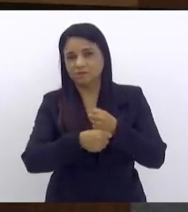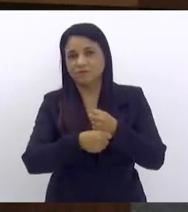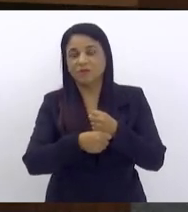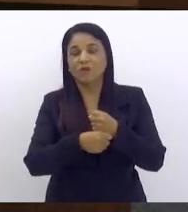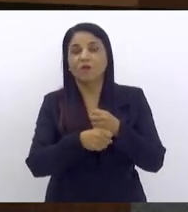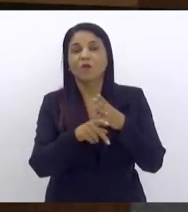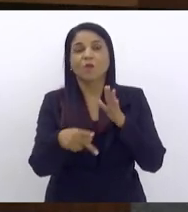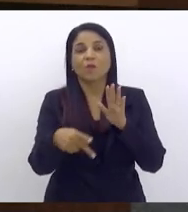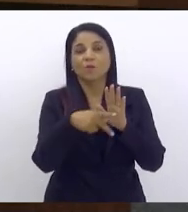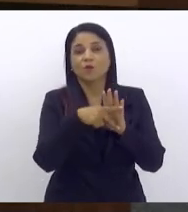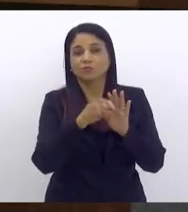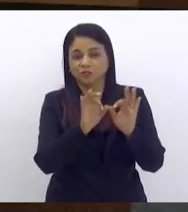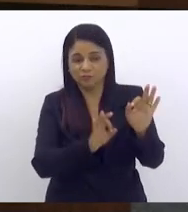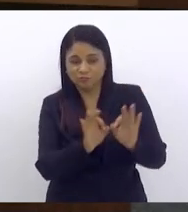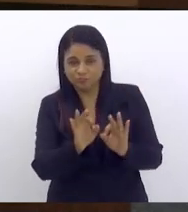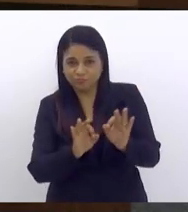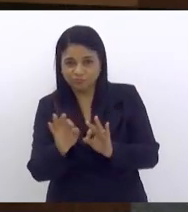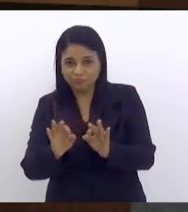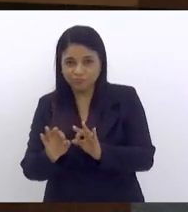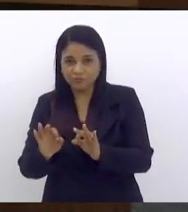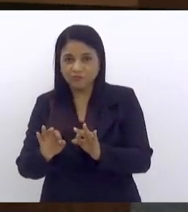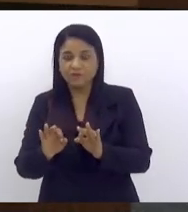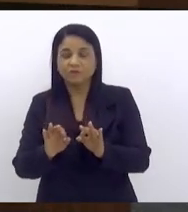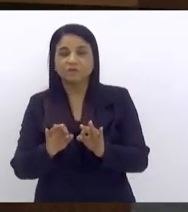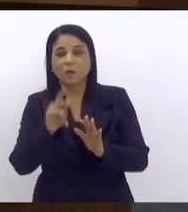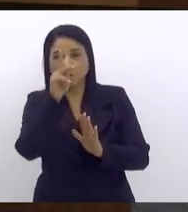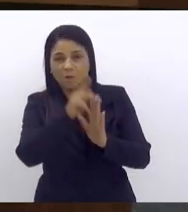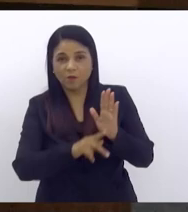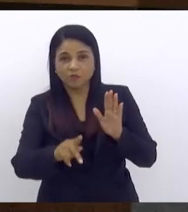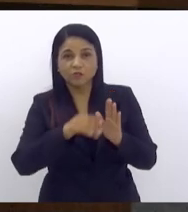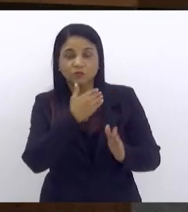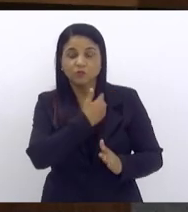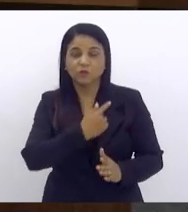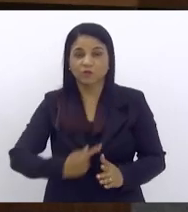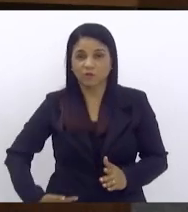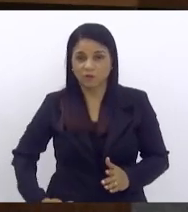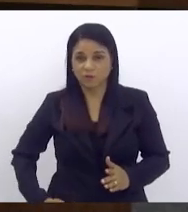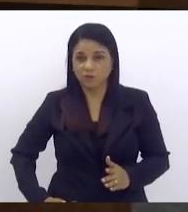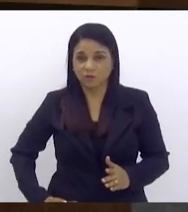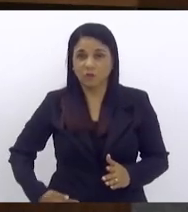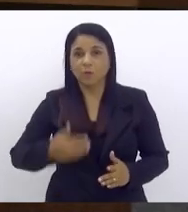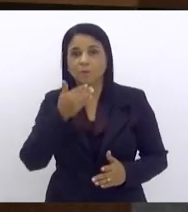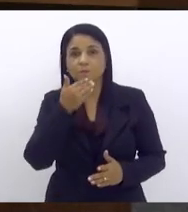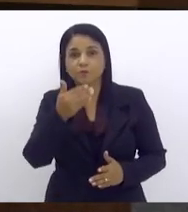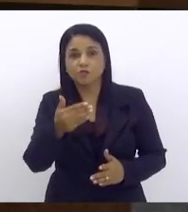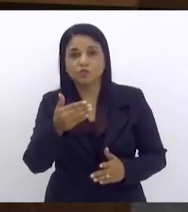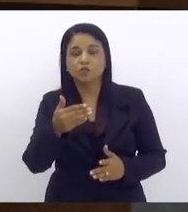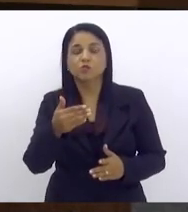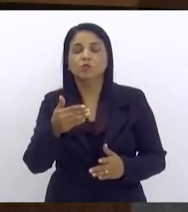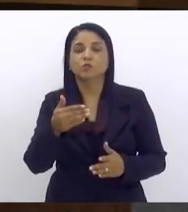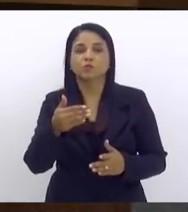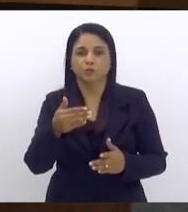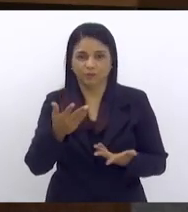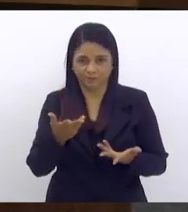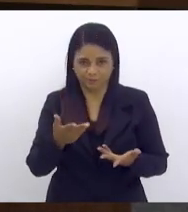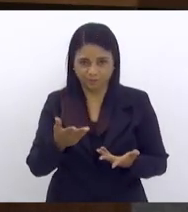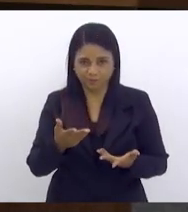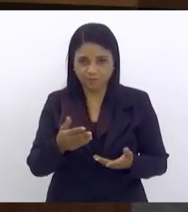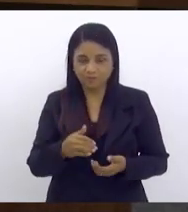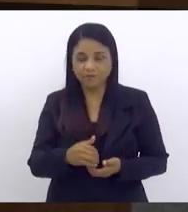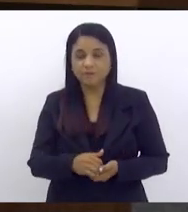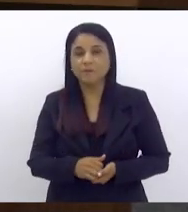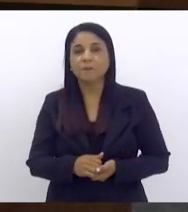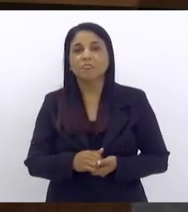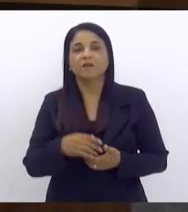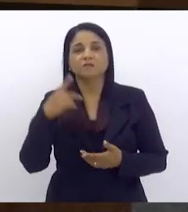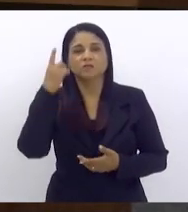aqui, que foi quando a gente viu que isso estava acontecendo, que é um projeto que o governador, inclusive, reivindicou na campanha, que estava em curso. Então,